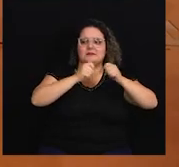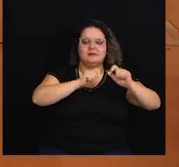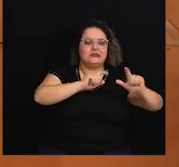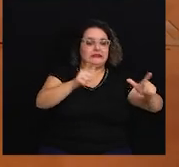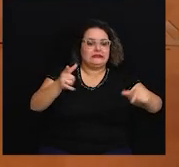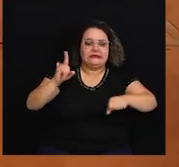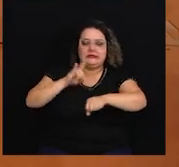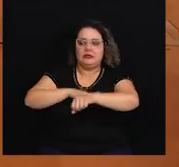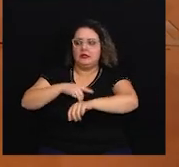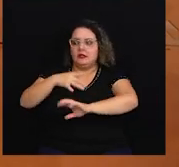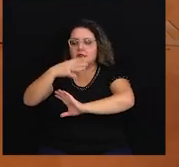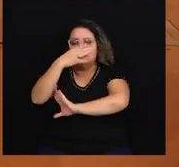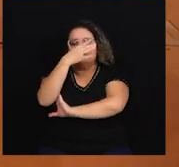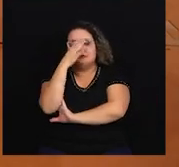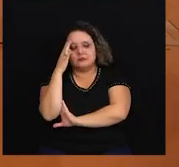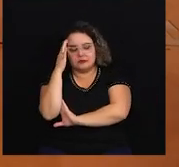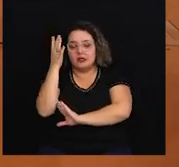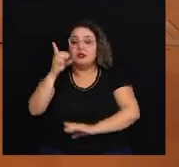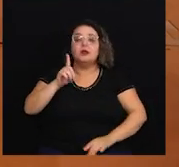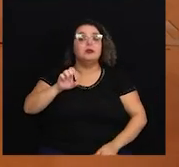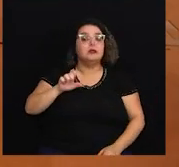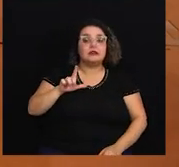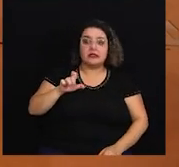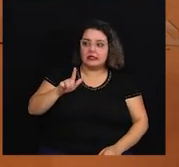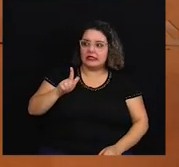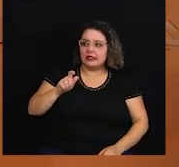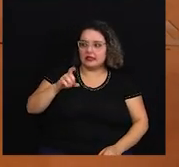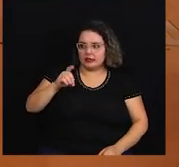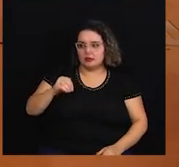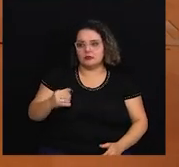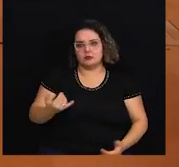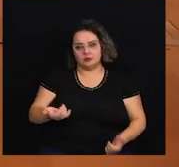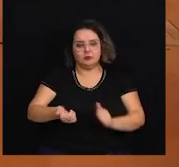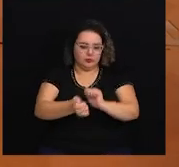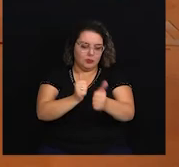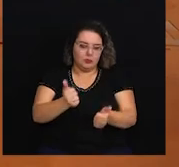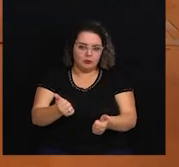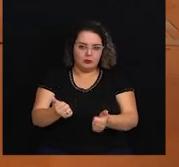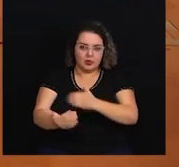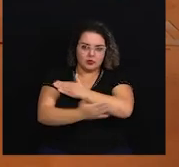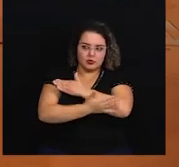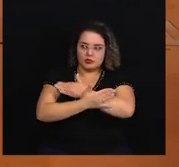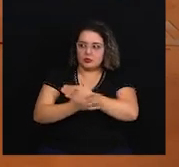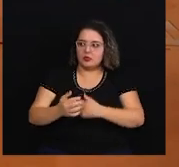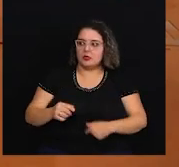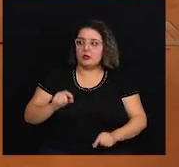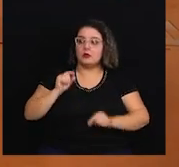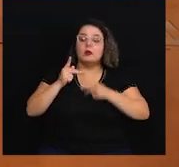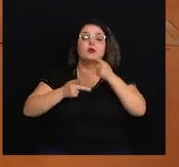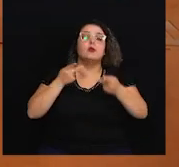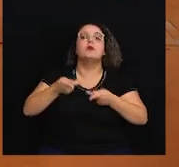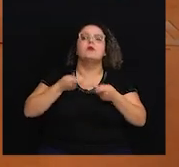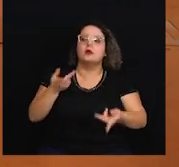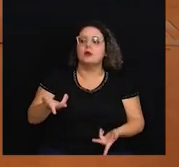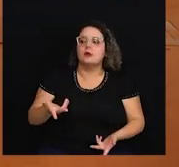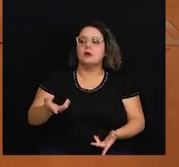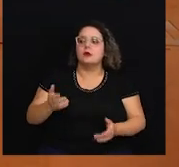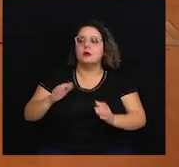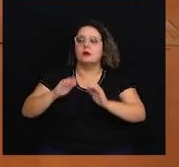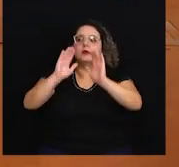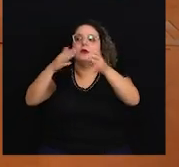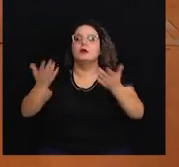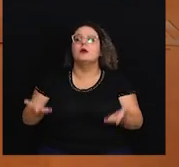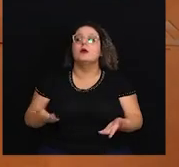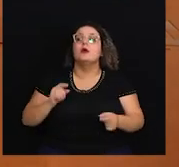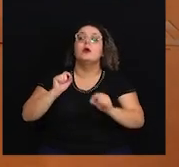e o delegado do jogo lembrar me ajudou que ele falou o quê lá na quadra essa bola não vaga Agora